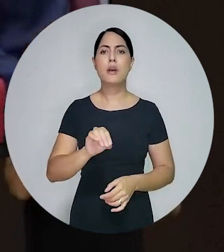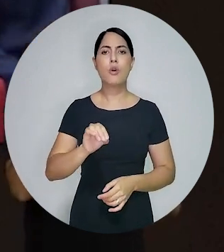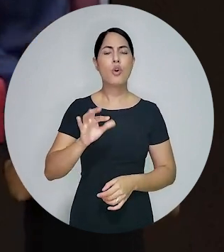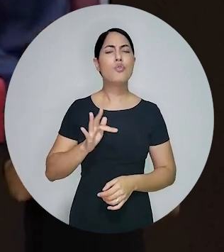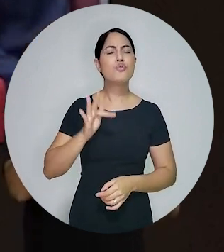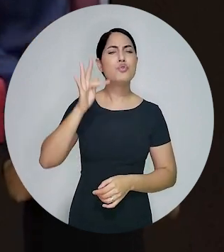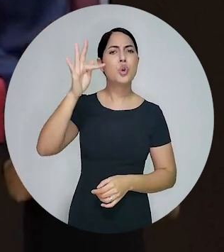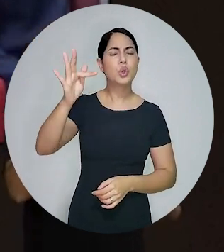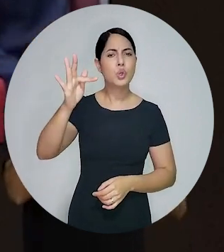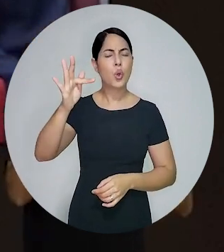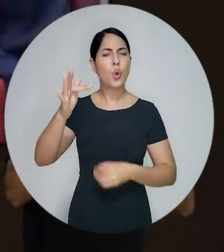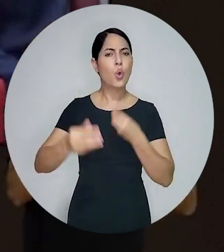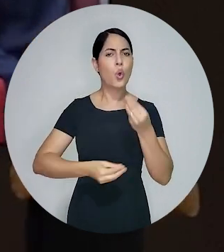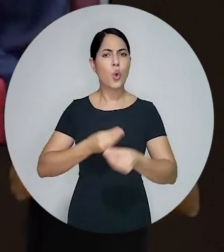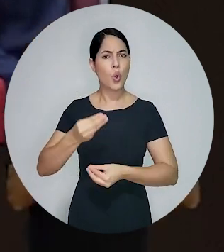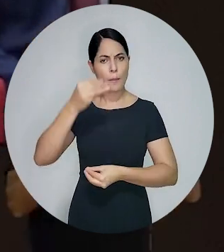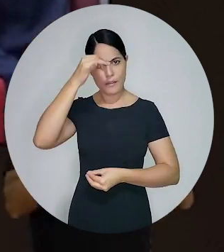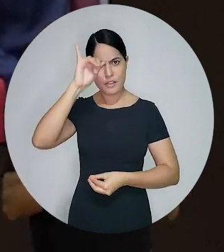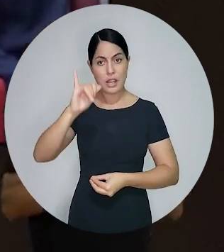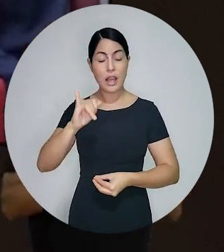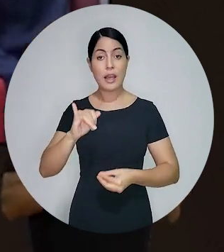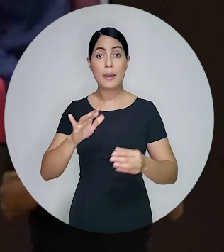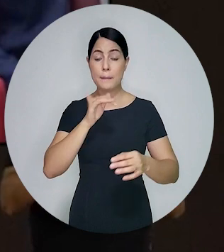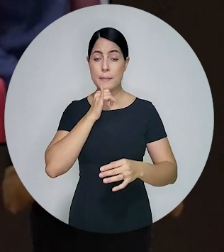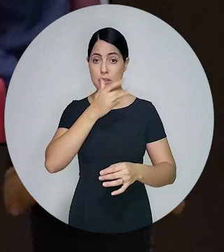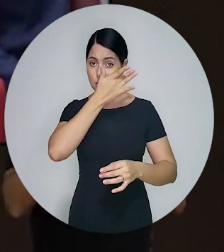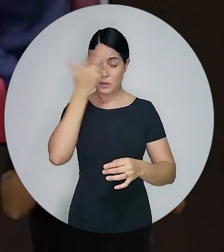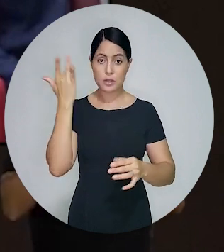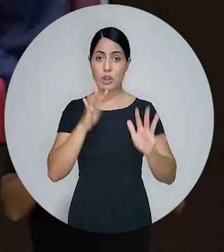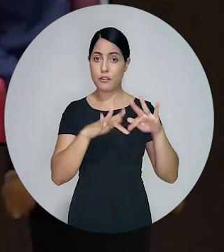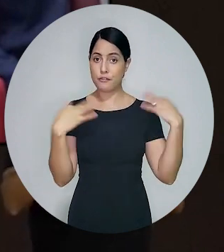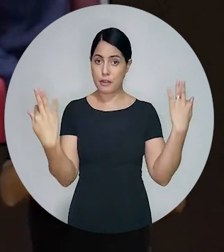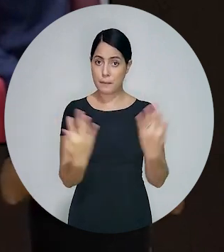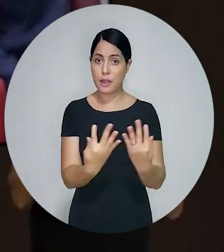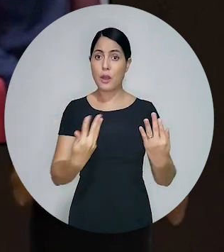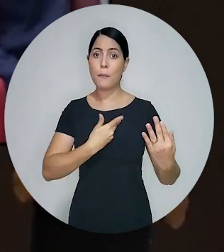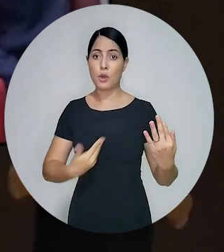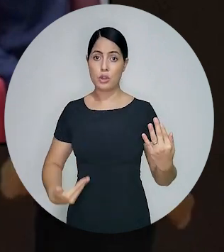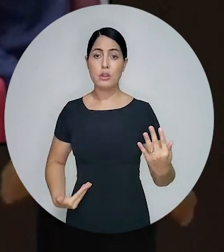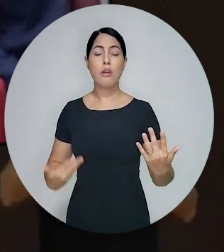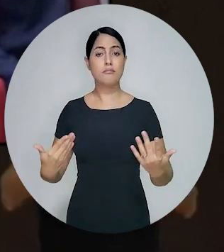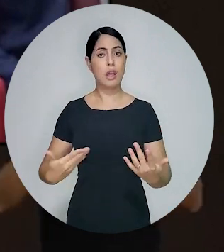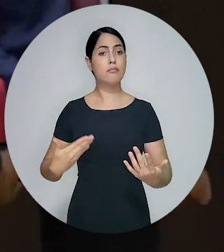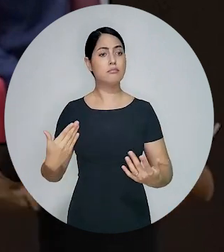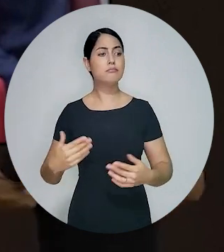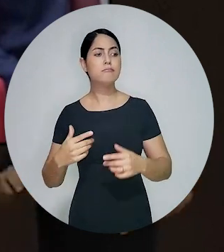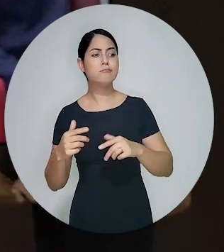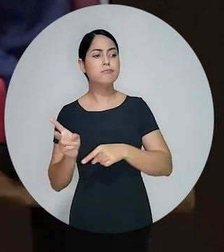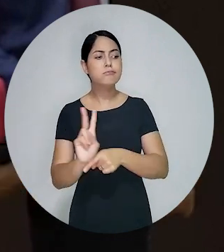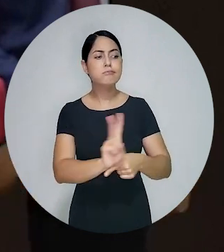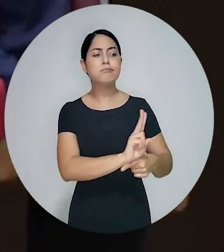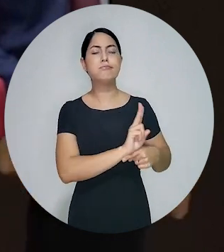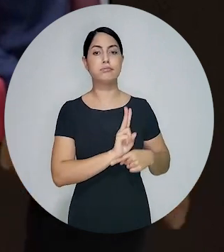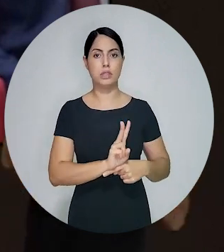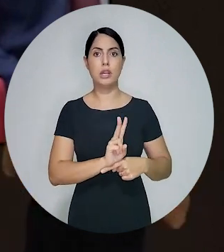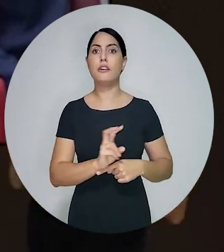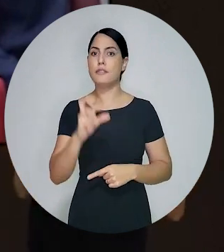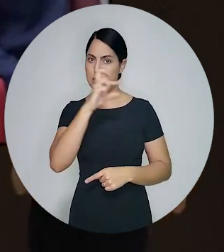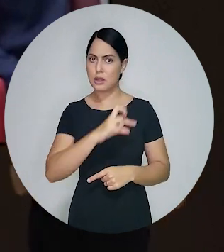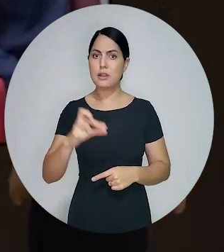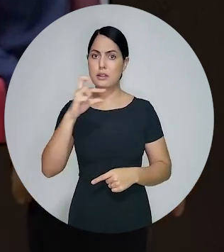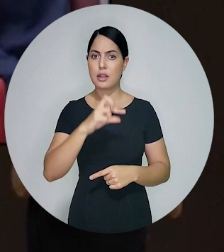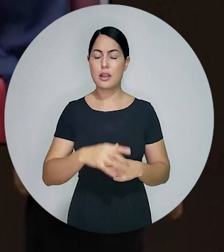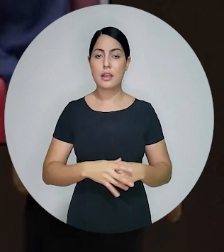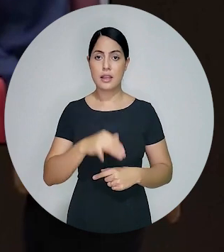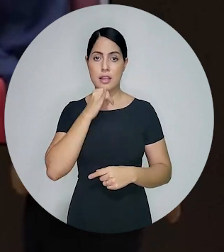viabilizadas. Predição no sentido de que aquelas famílias que são envolvidas em casos de violência sejam efetivamente fiscalizadas pelo poder público.